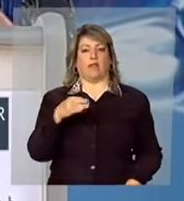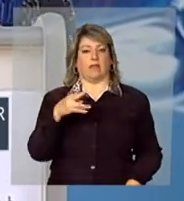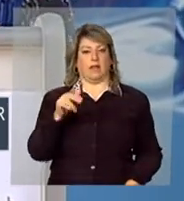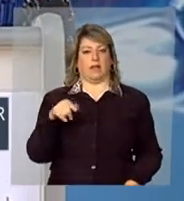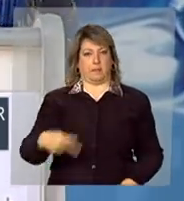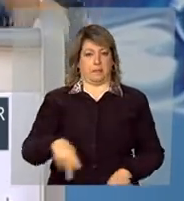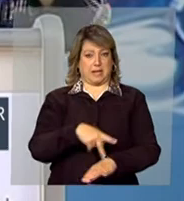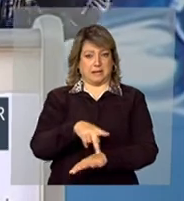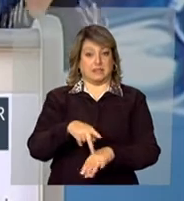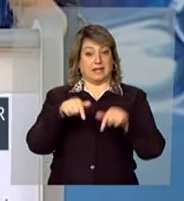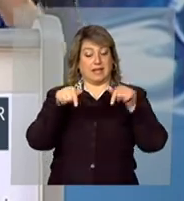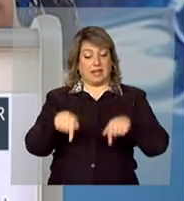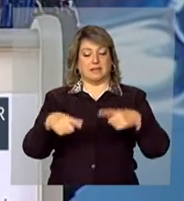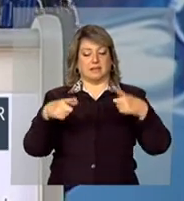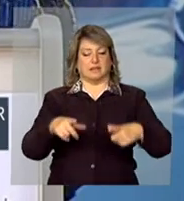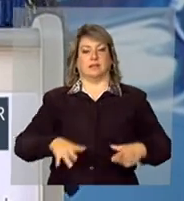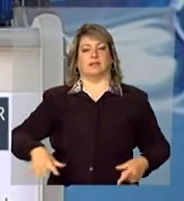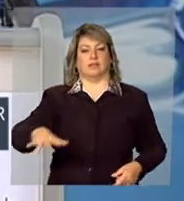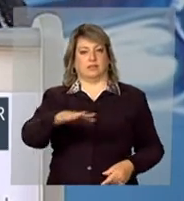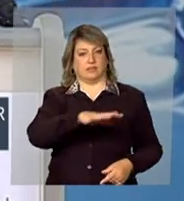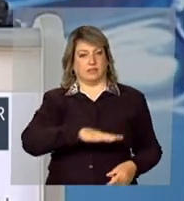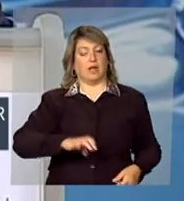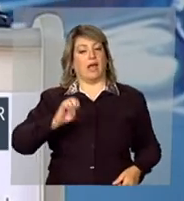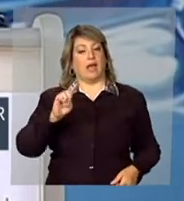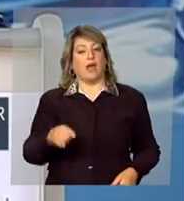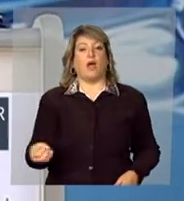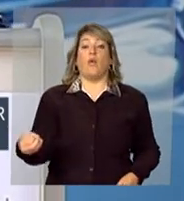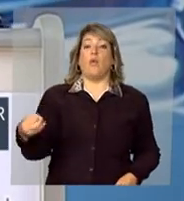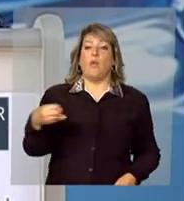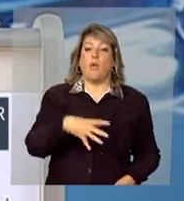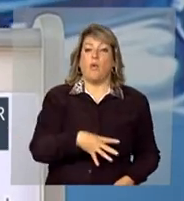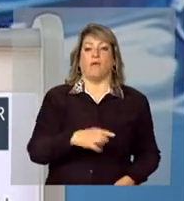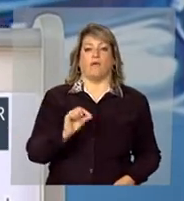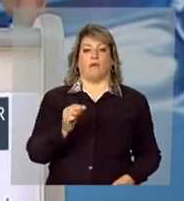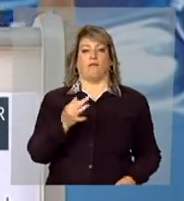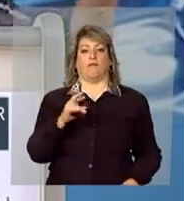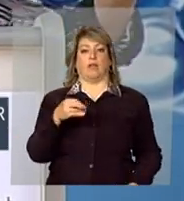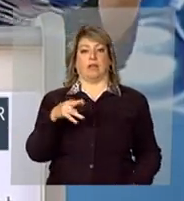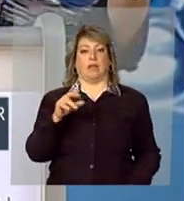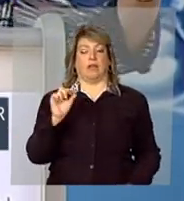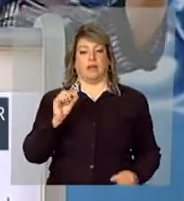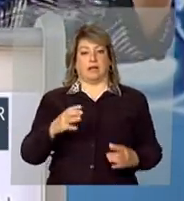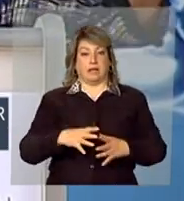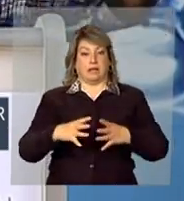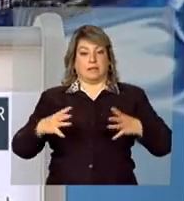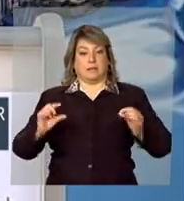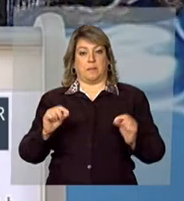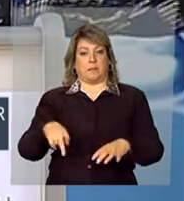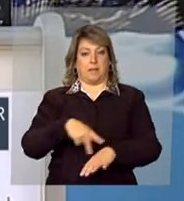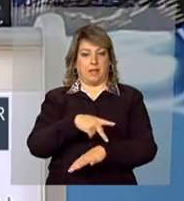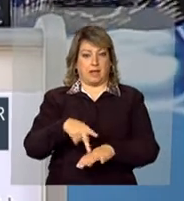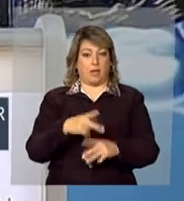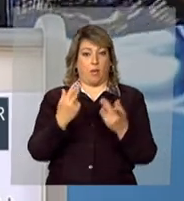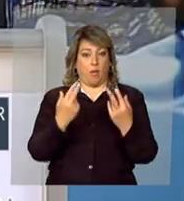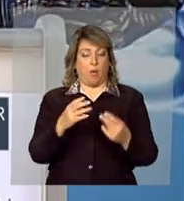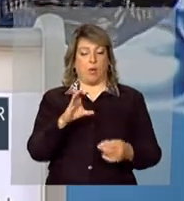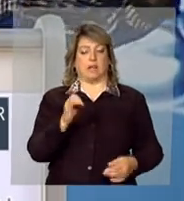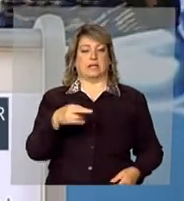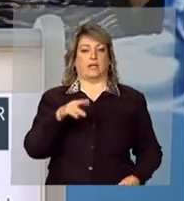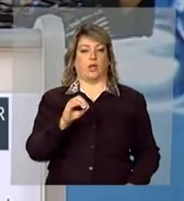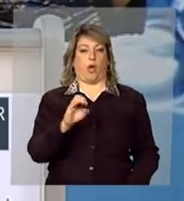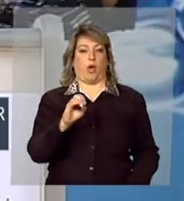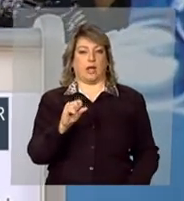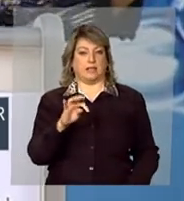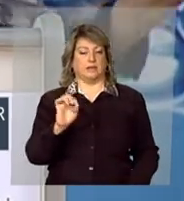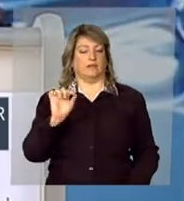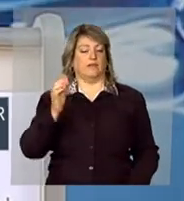Essa região é a nova fronteira de crescimento do país, assim como o Centro-Oeste